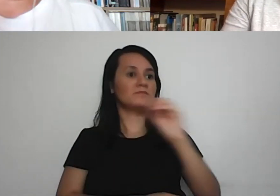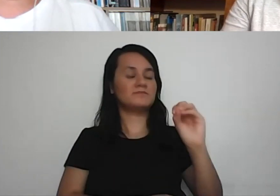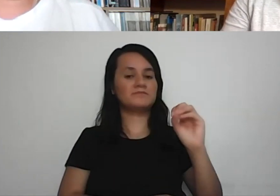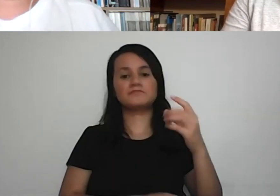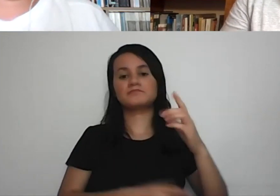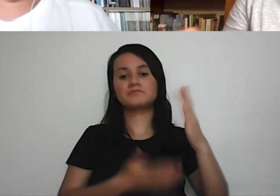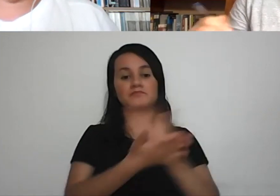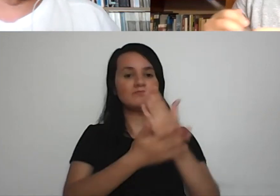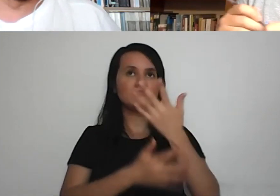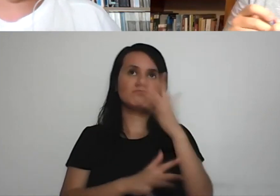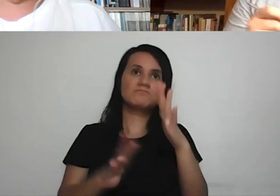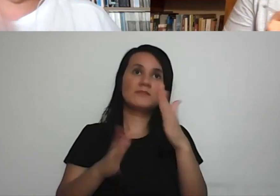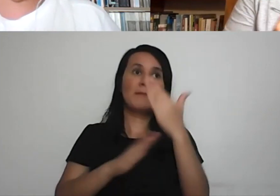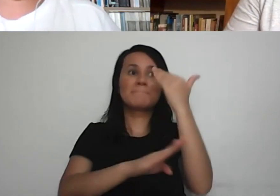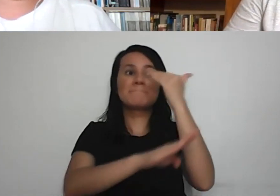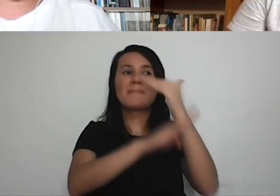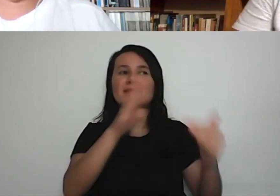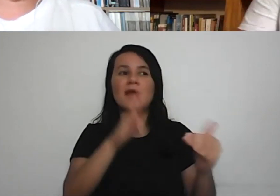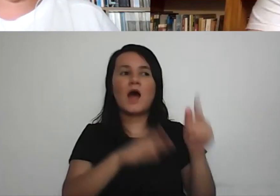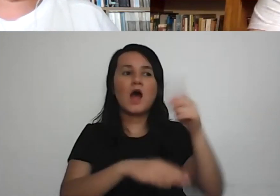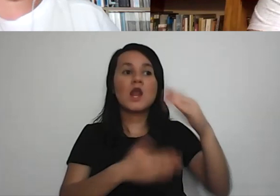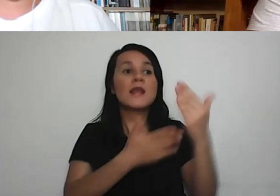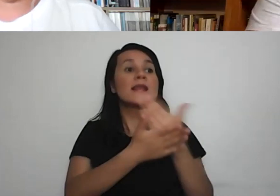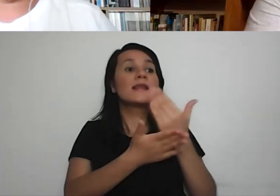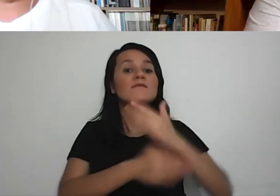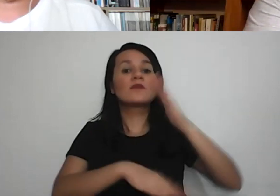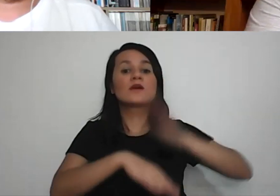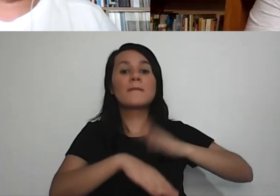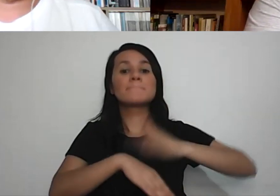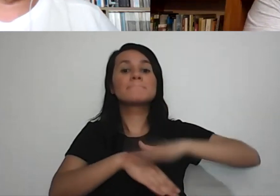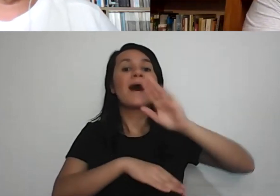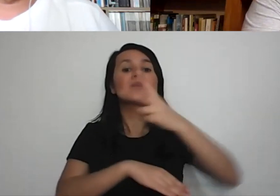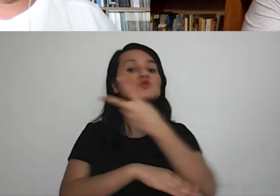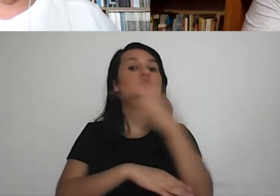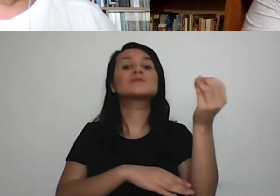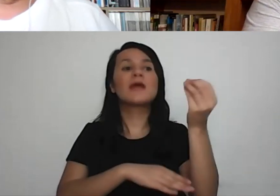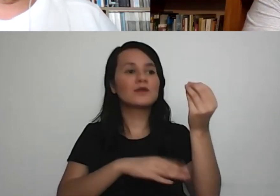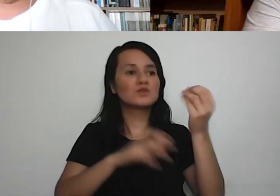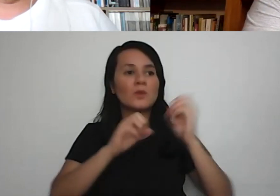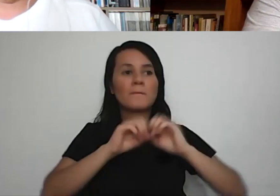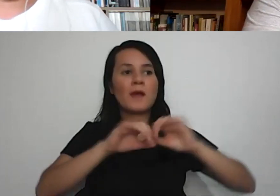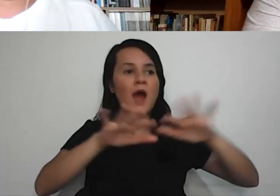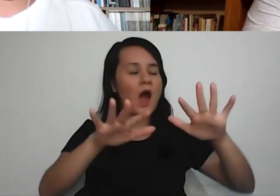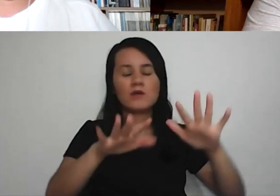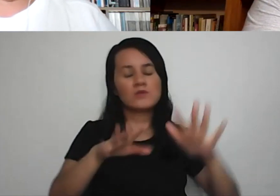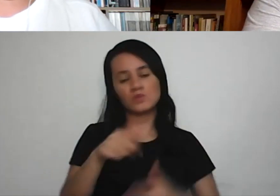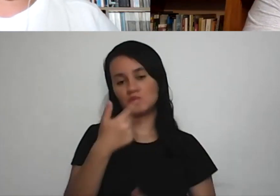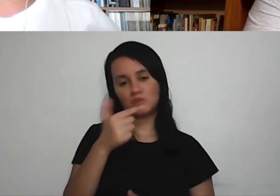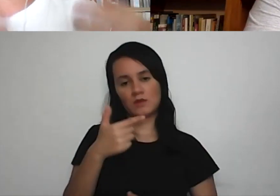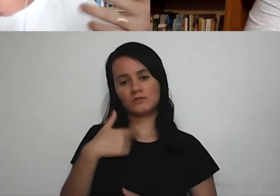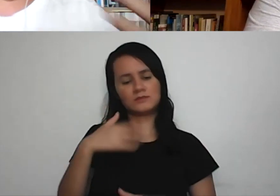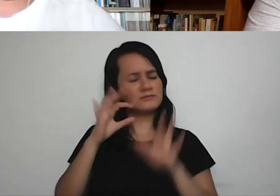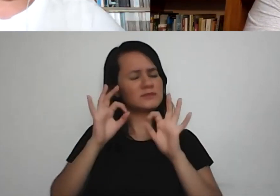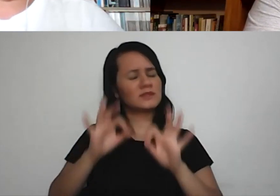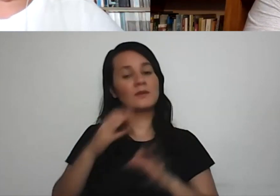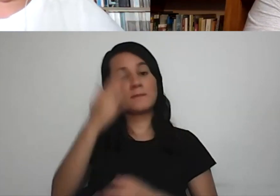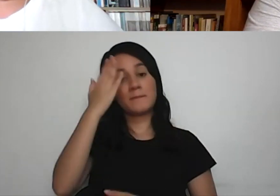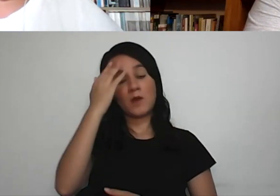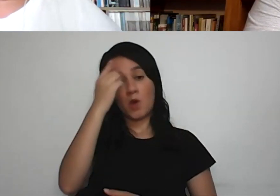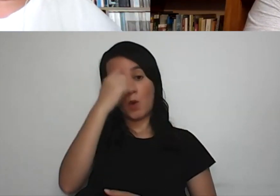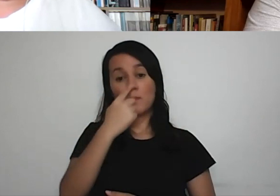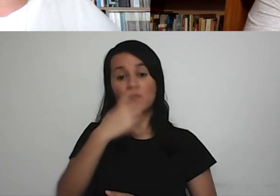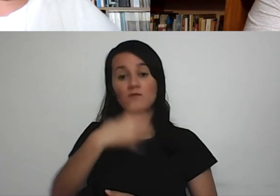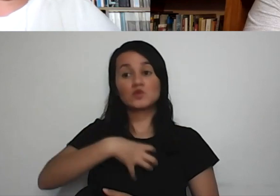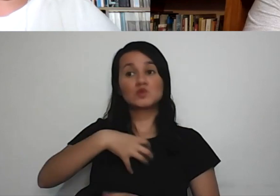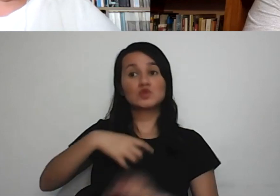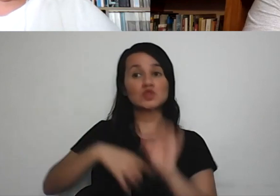mais da metade não são livros que saíram com mais de 200 exemplares, né? Tenho quase certeza, pelo perfil das editoras que